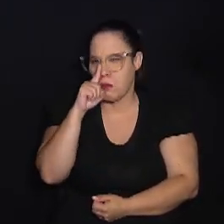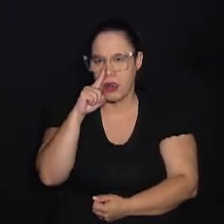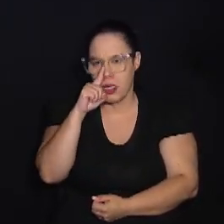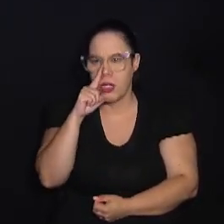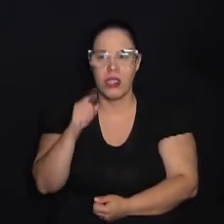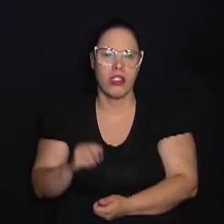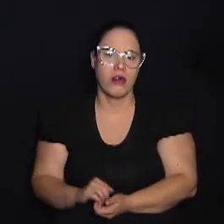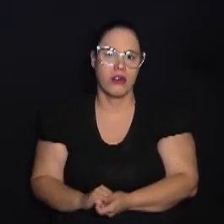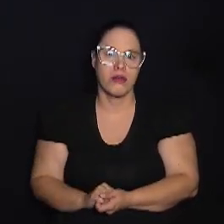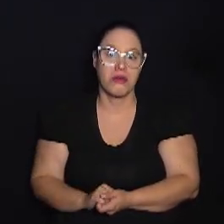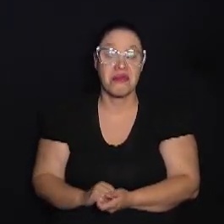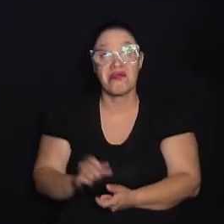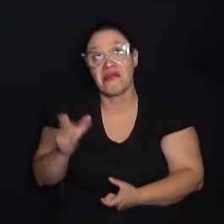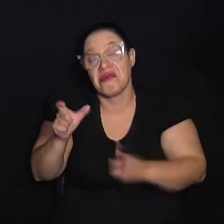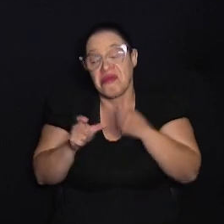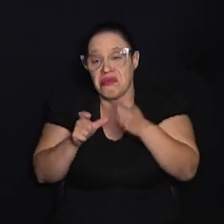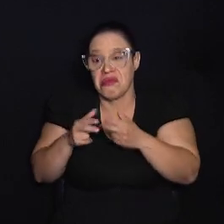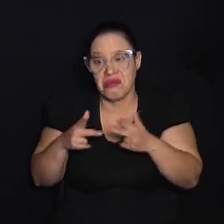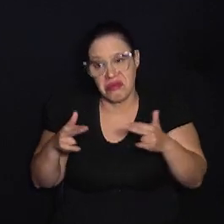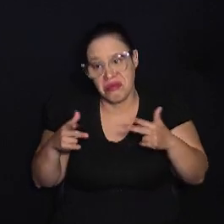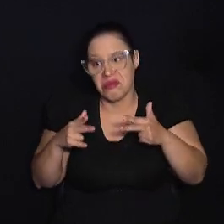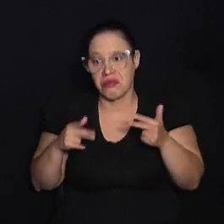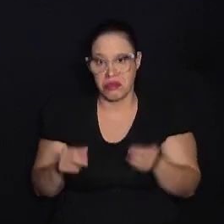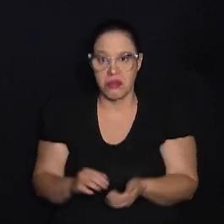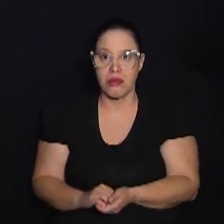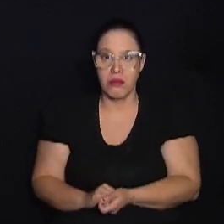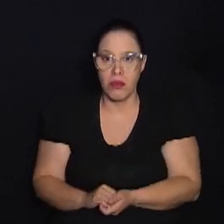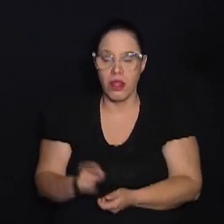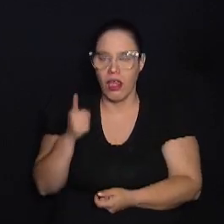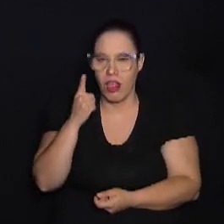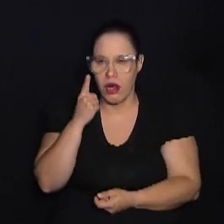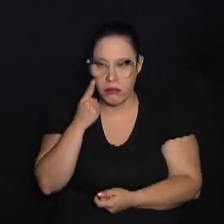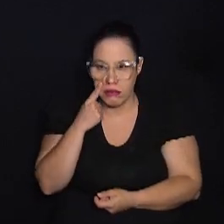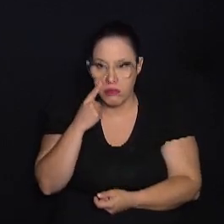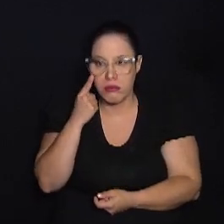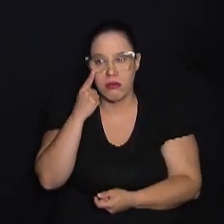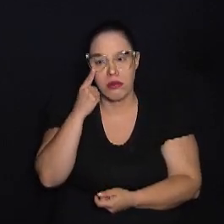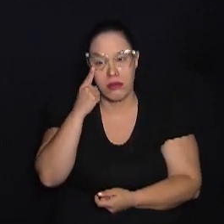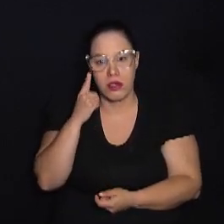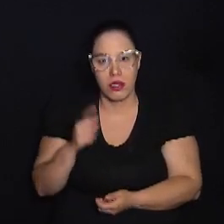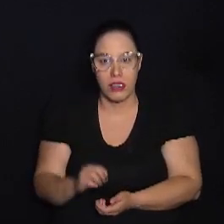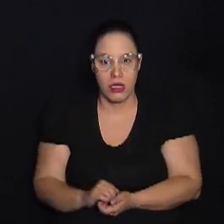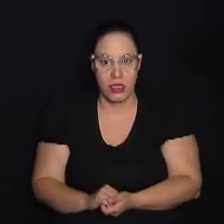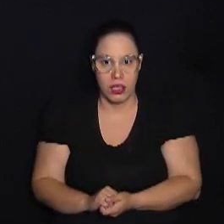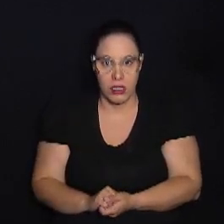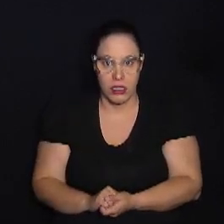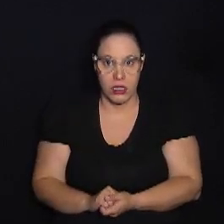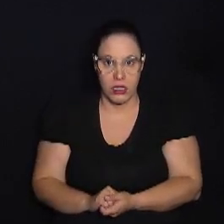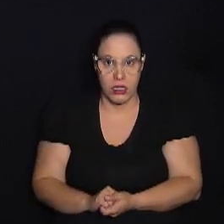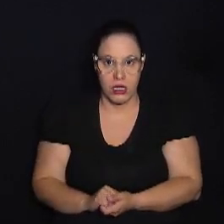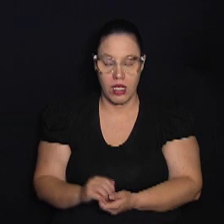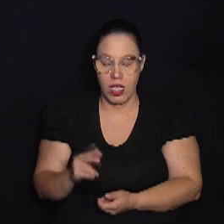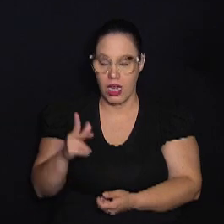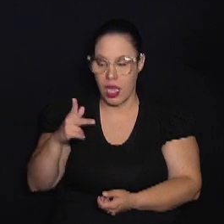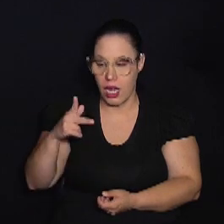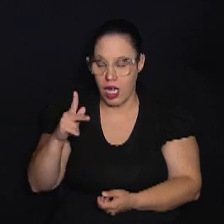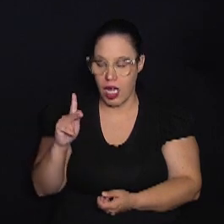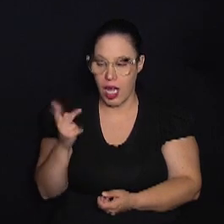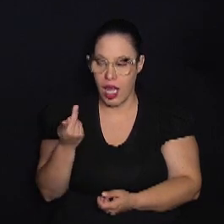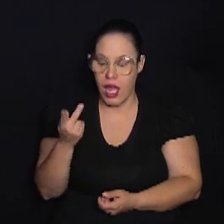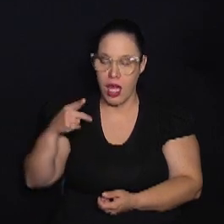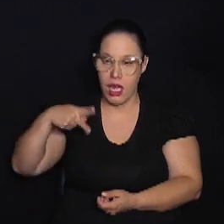Assim, existem alguns outros fatores que atualmente a gente tem visto muita lesão causada pelo HPV, que